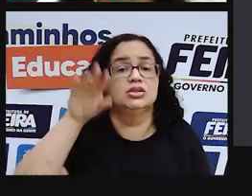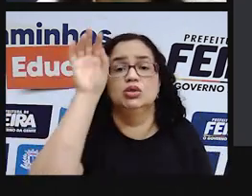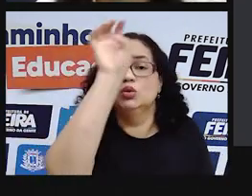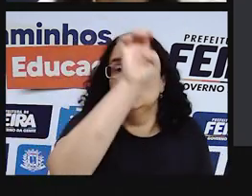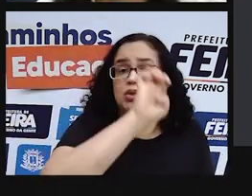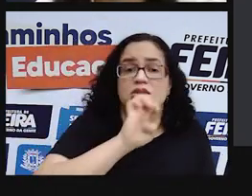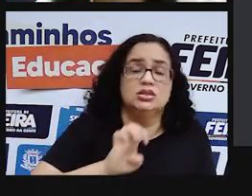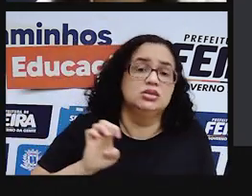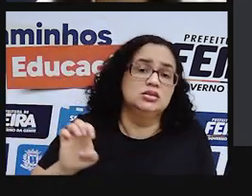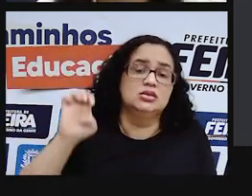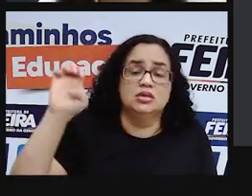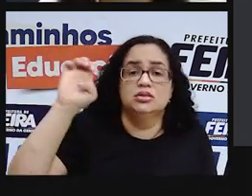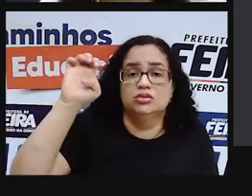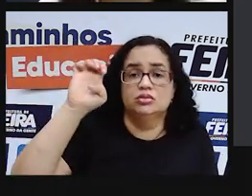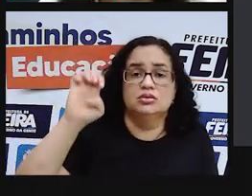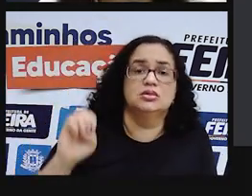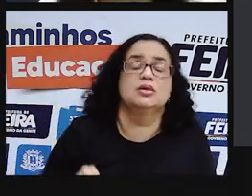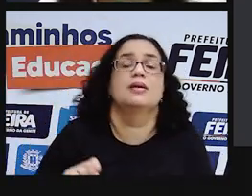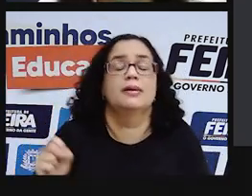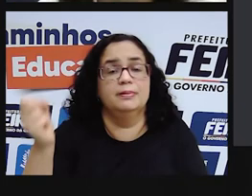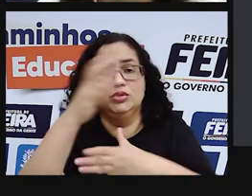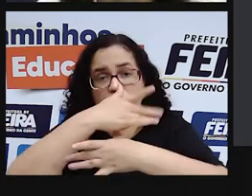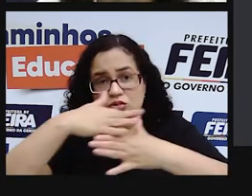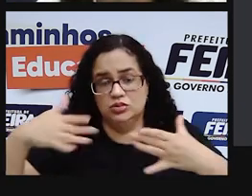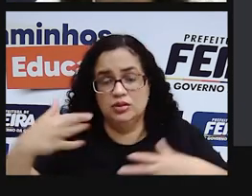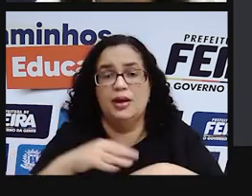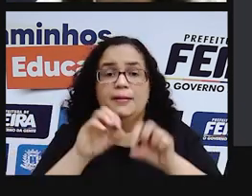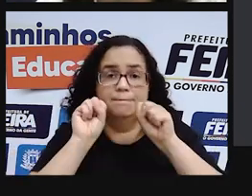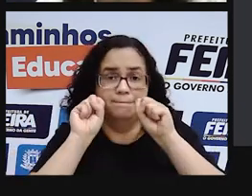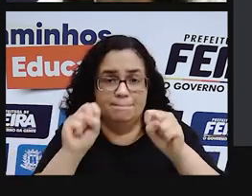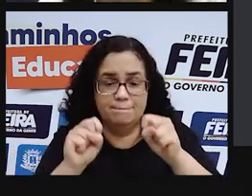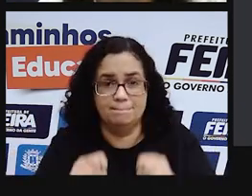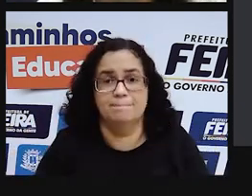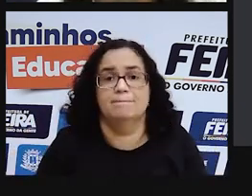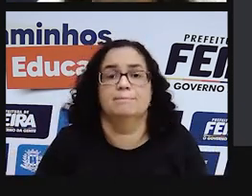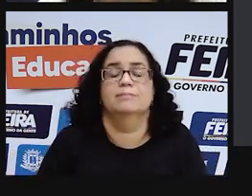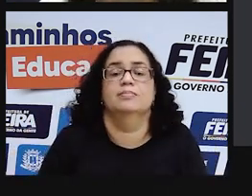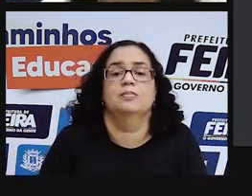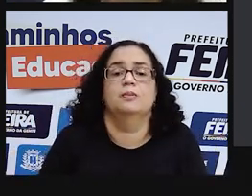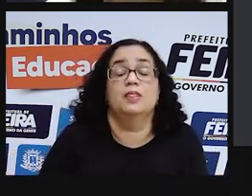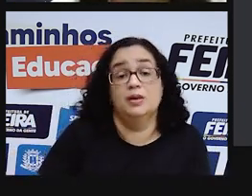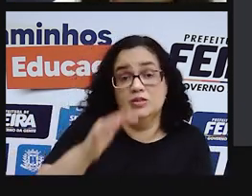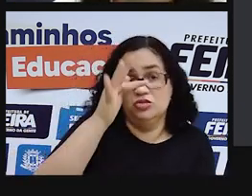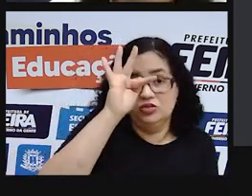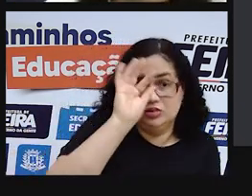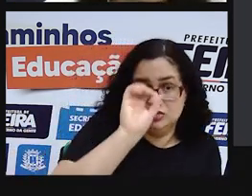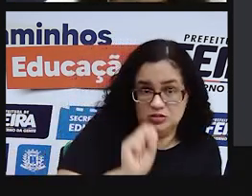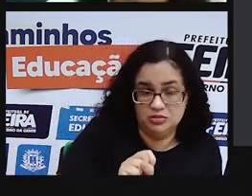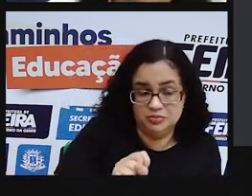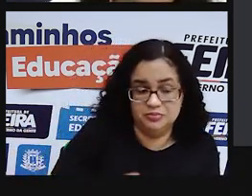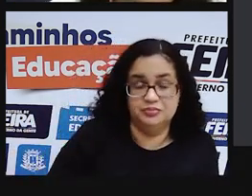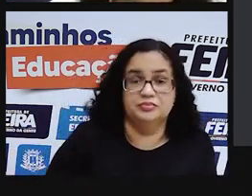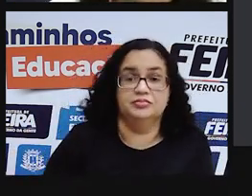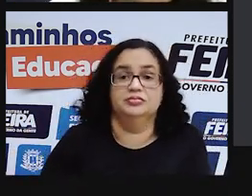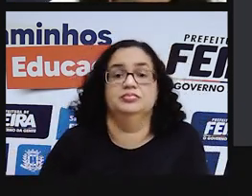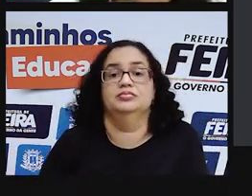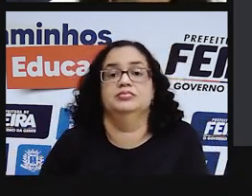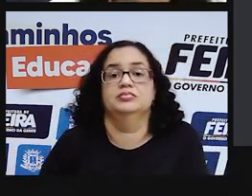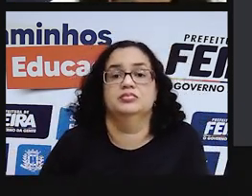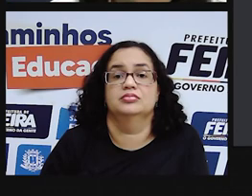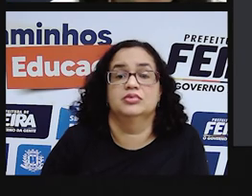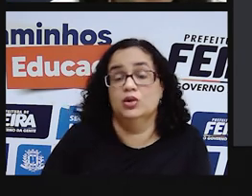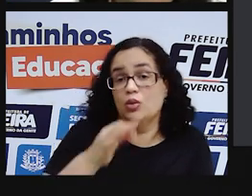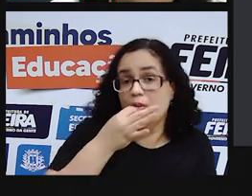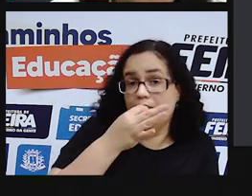ou eu posso ir diretamente à cidade que eu quero explorar para o já vai direto aqui para Feira de Santana Então já aparece